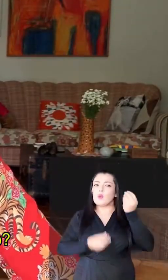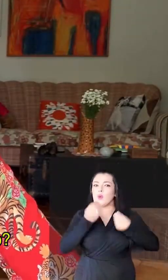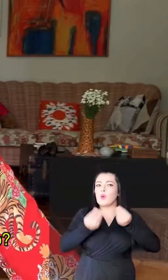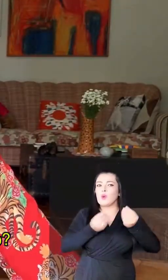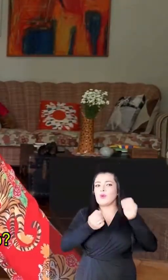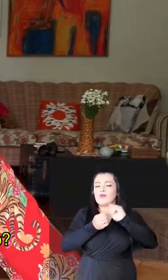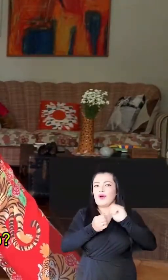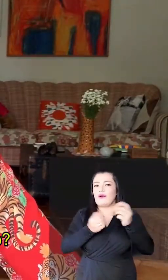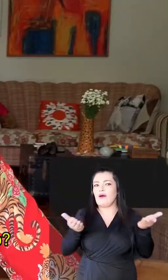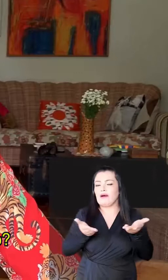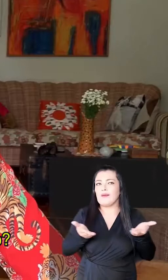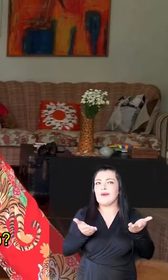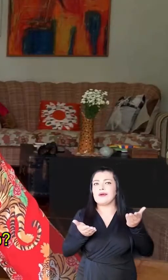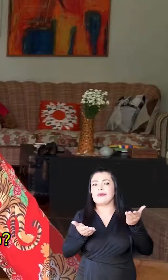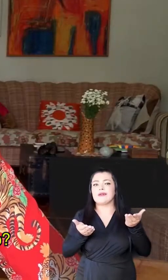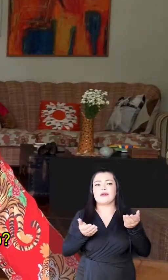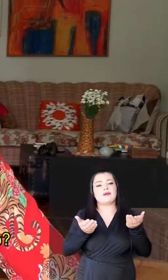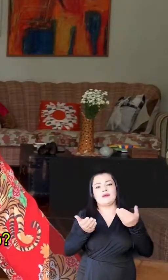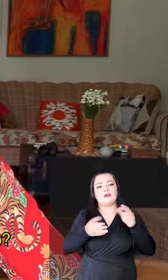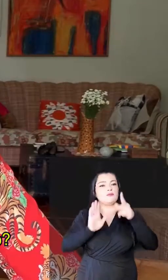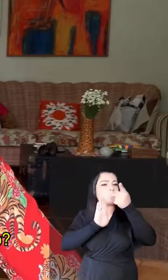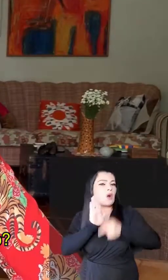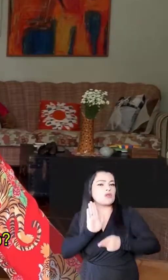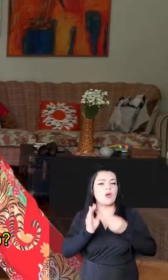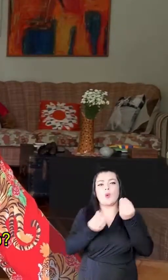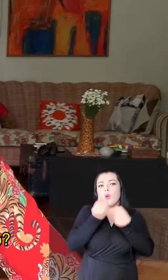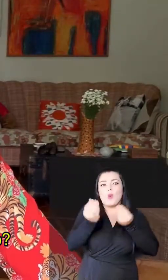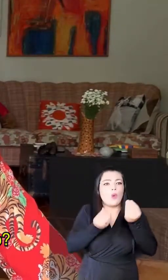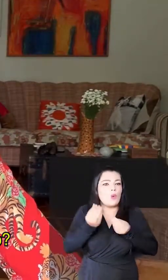projetos, como é que a gente atende o nosso público?